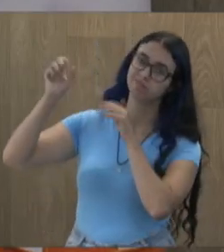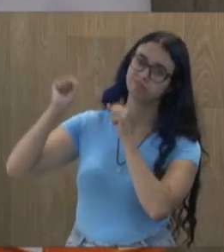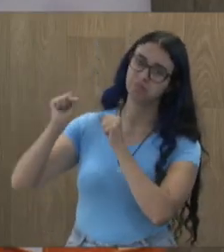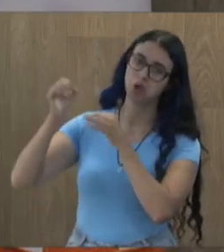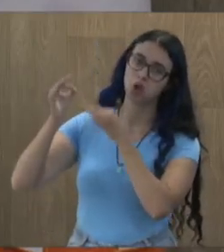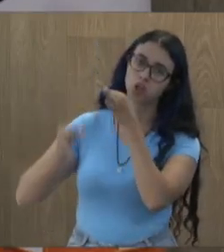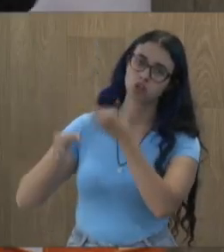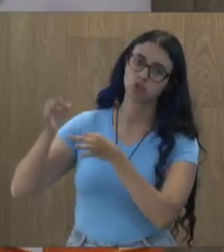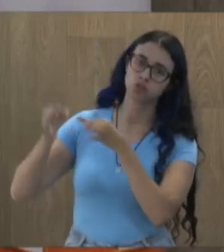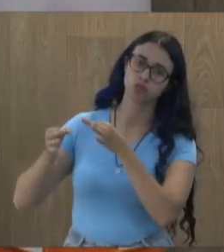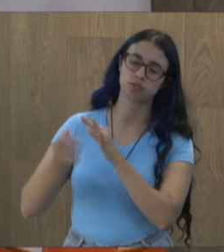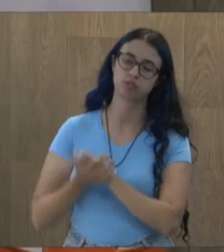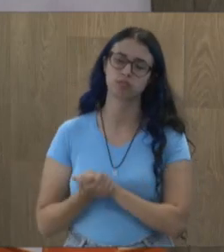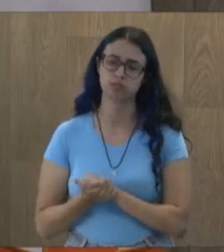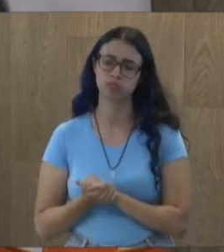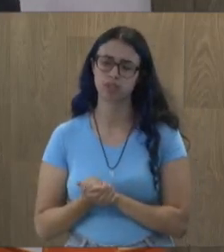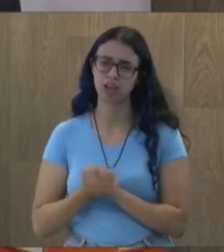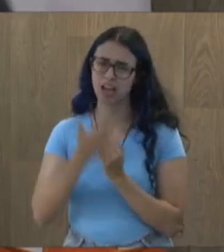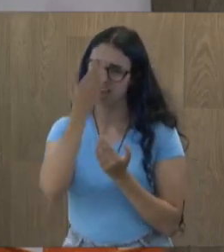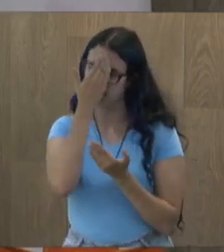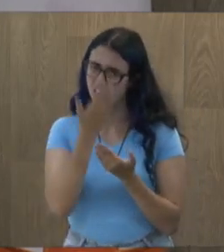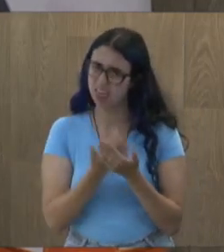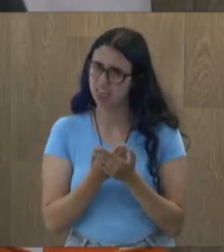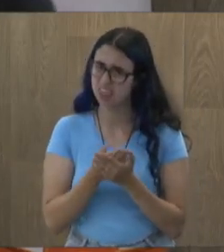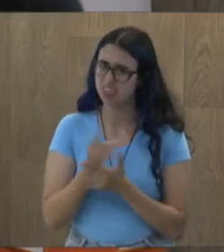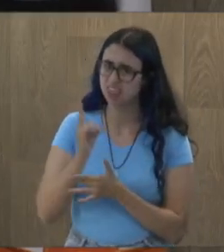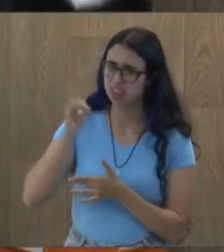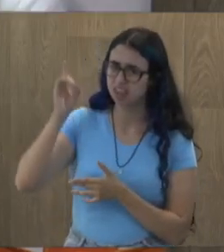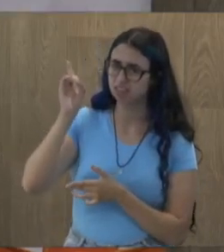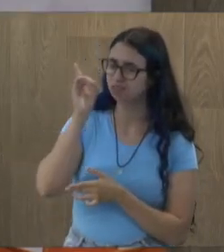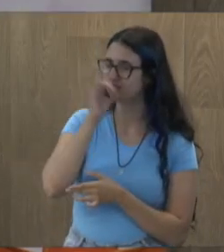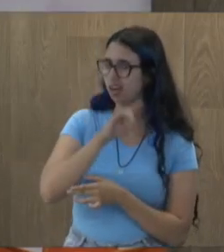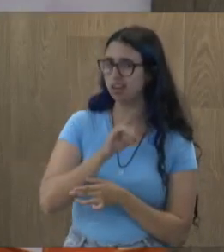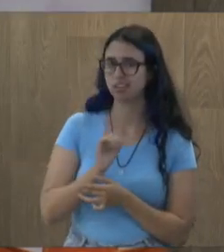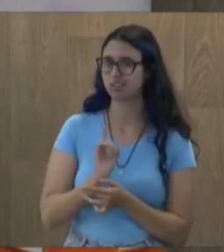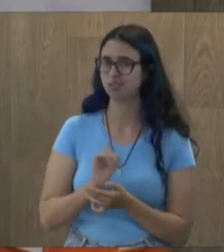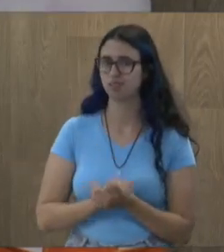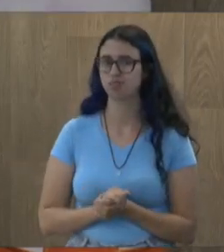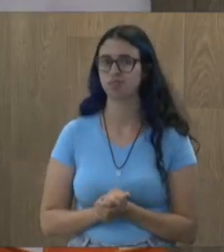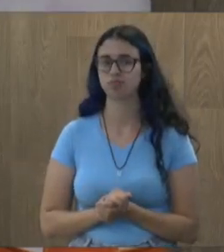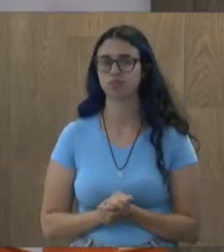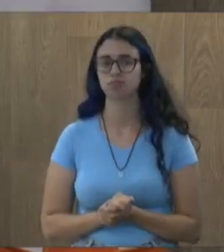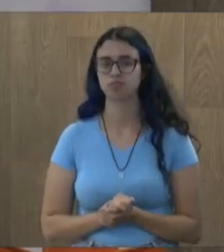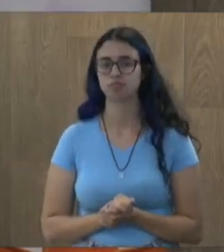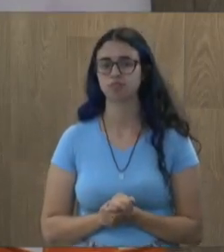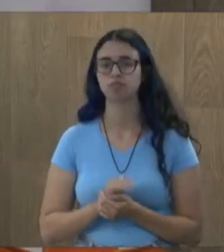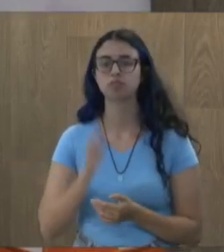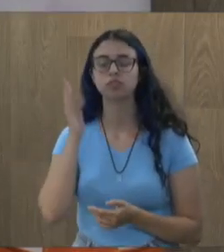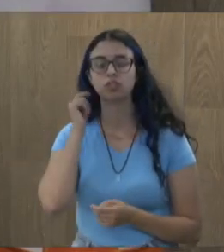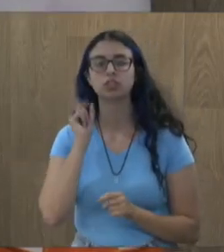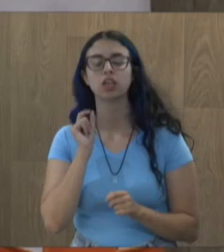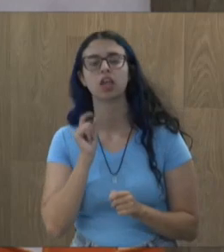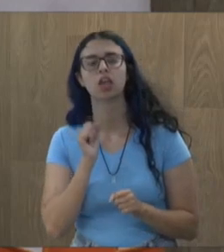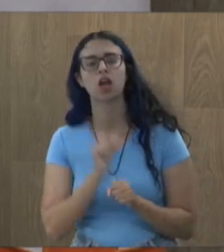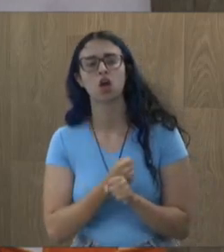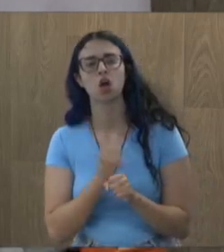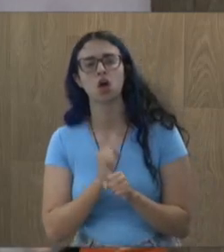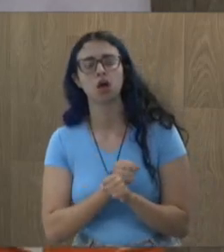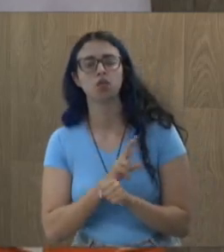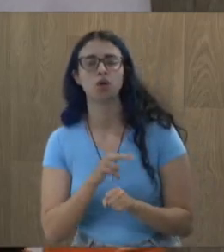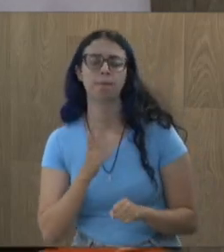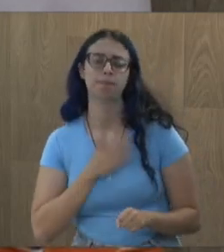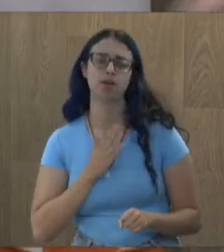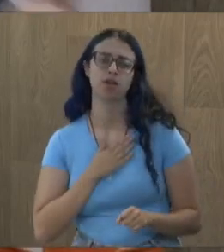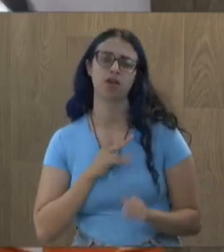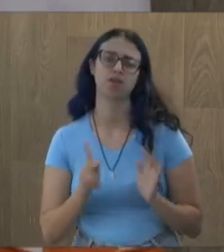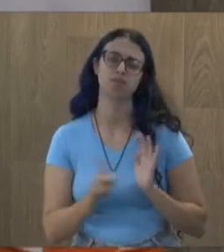certeza que Deus não falha, a obra não é minha, senhor presidente, sabe de quem que é a obra? É do povo, eu não tenho obra, eu não